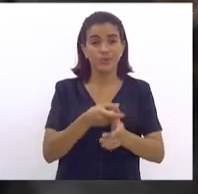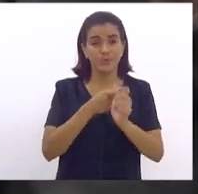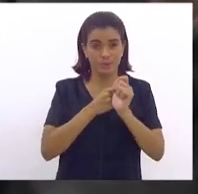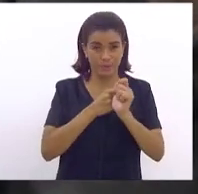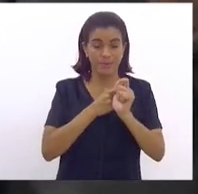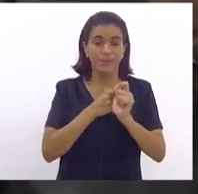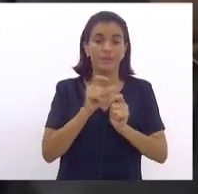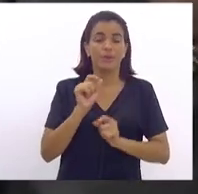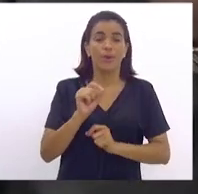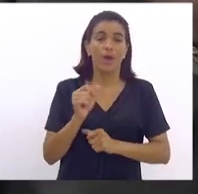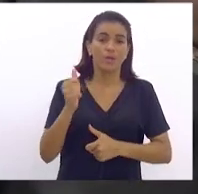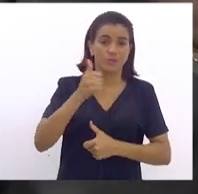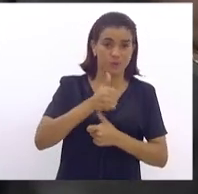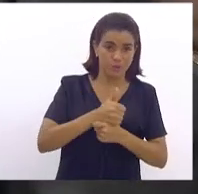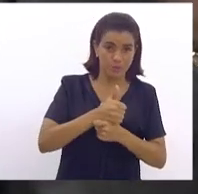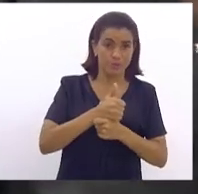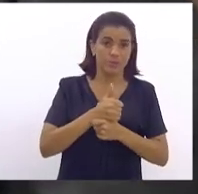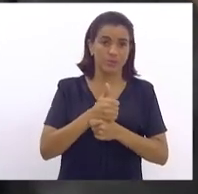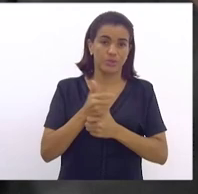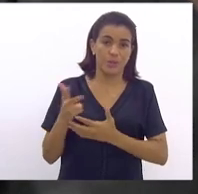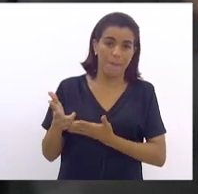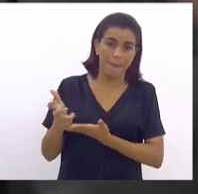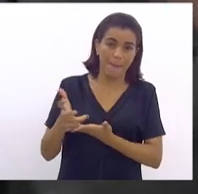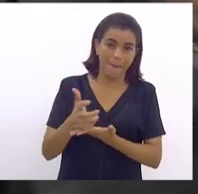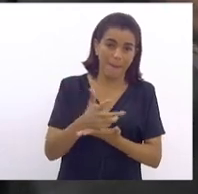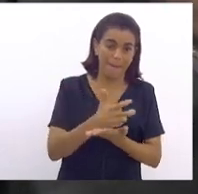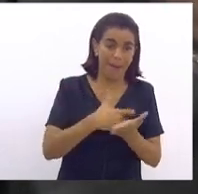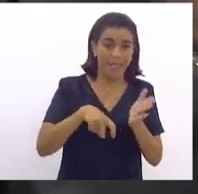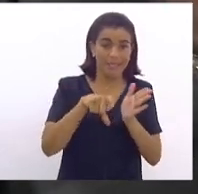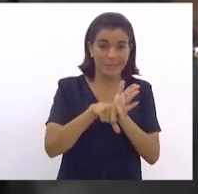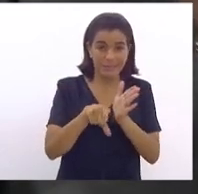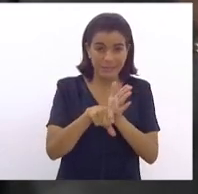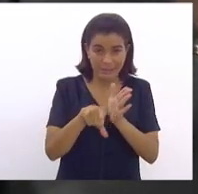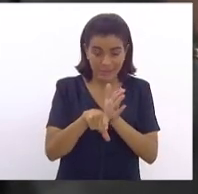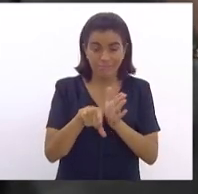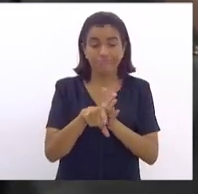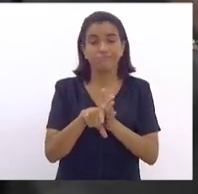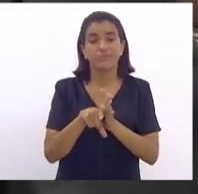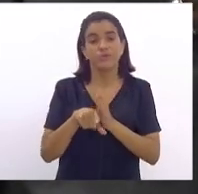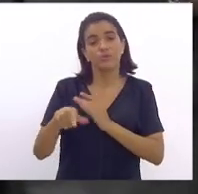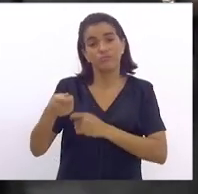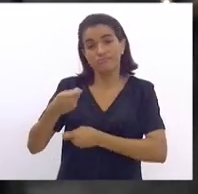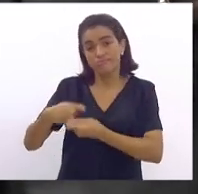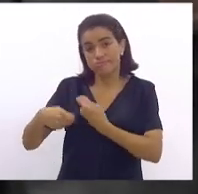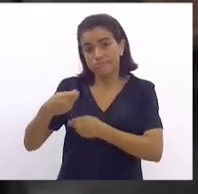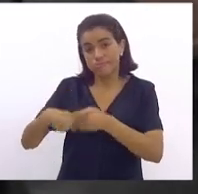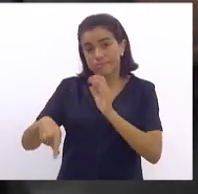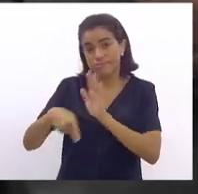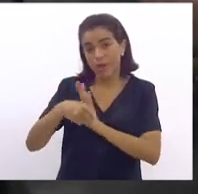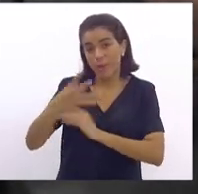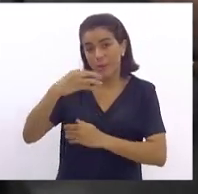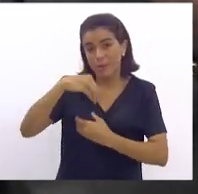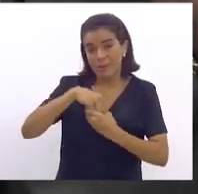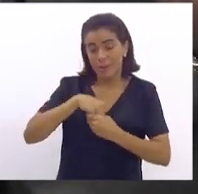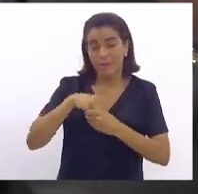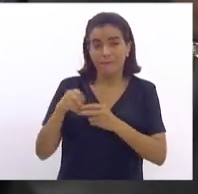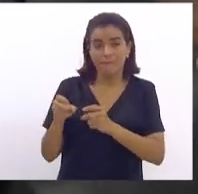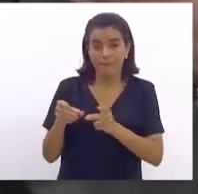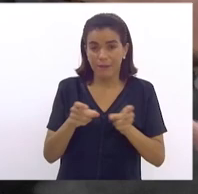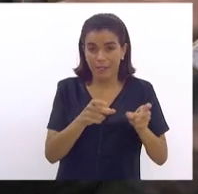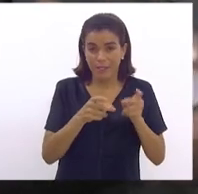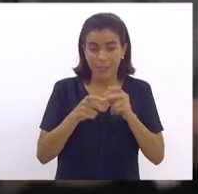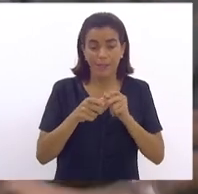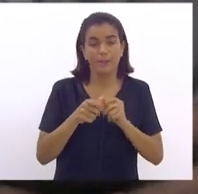suspendeu a substituição tributária, né, nas operações internas de bebidas, de uma